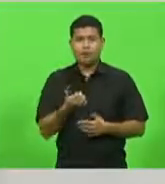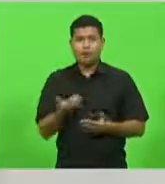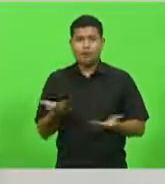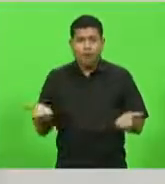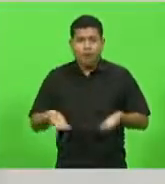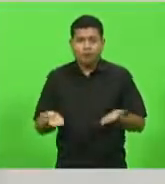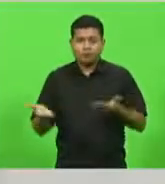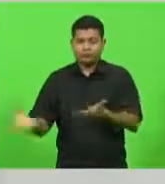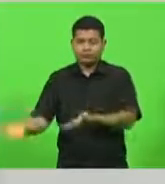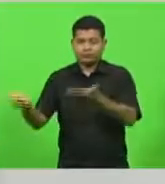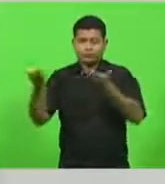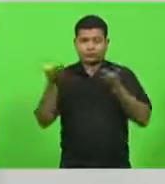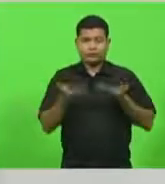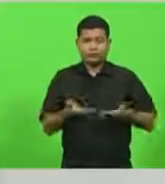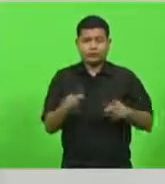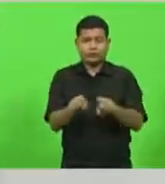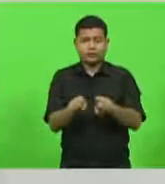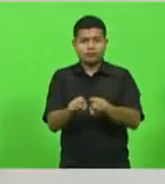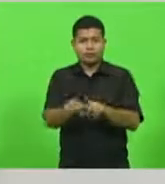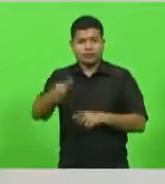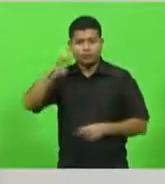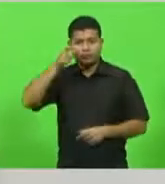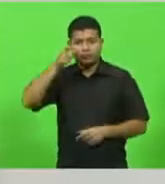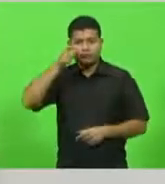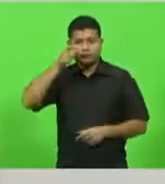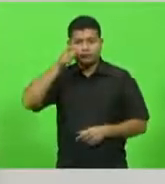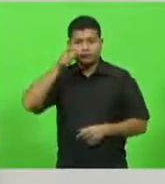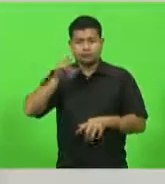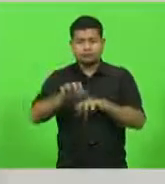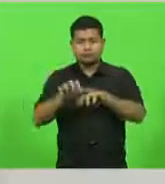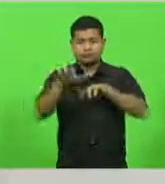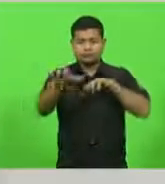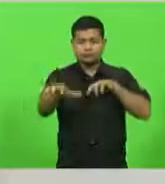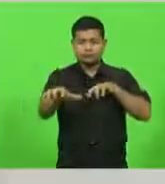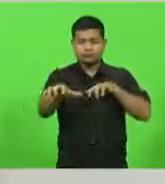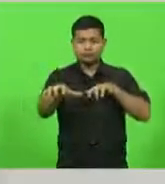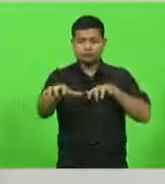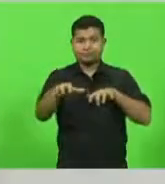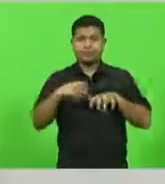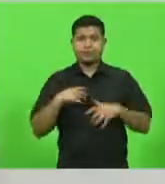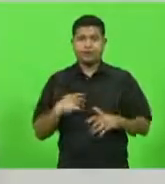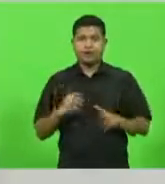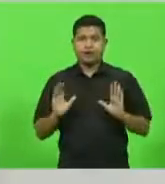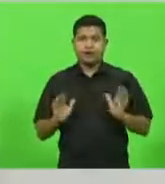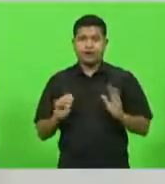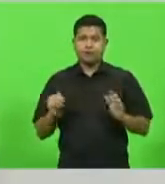nos assistem à distância, passados